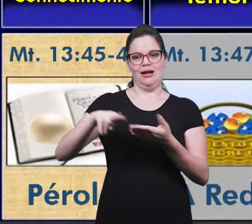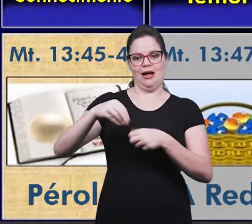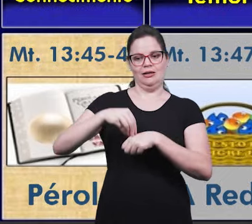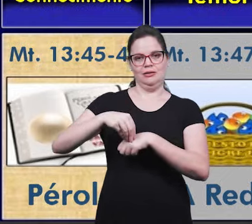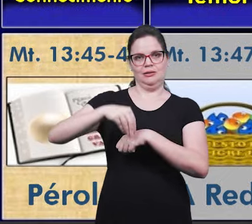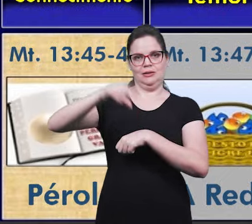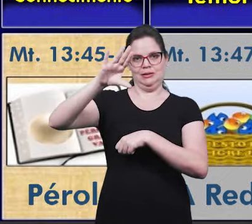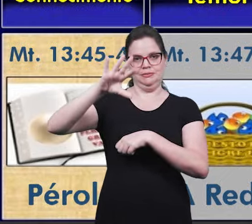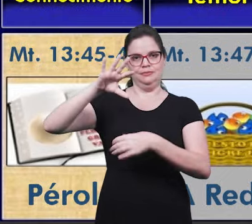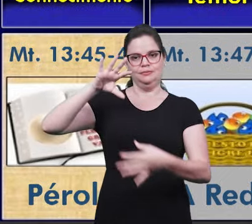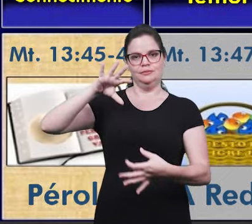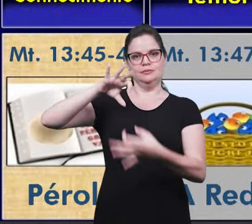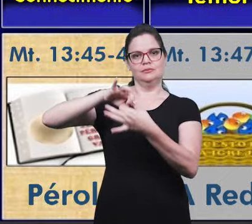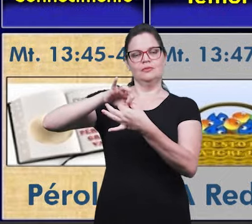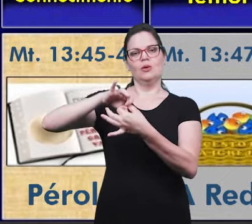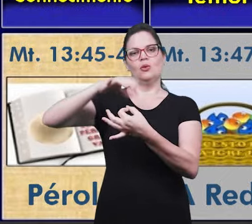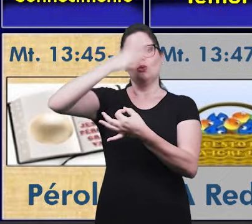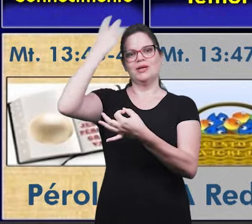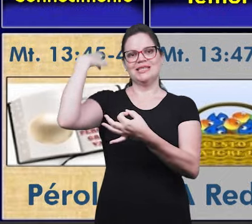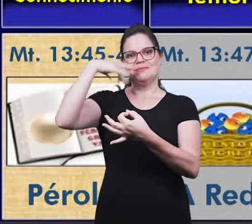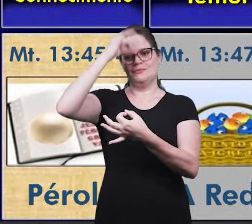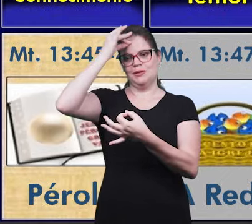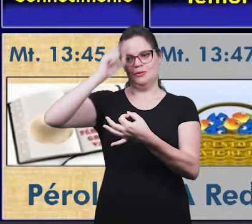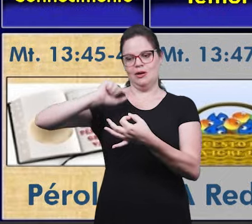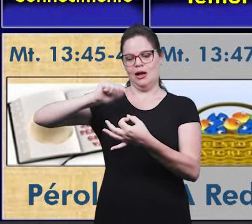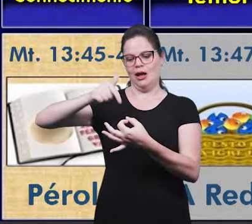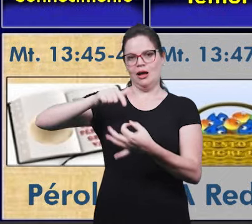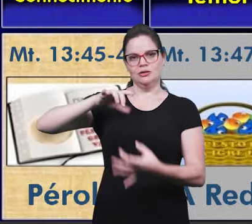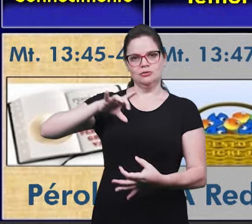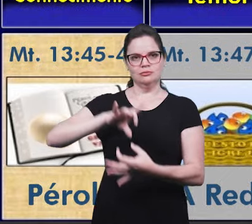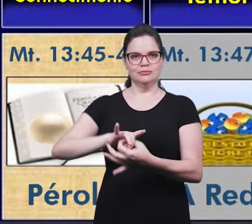do Senhor e a parábola de Mateus